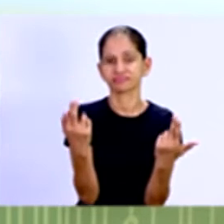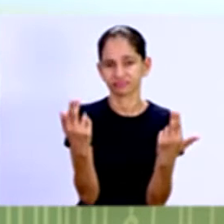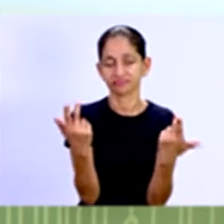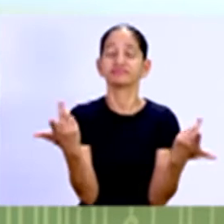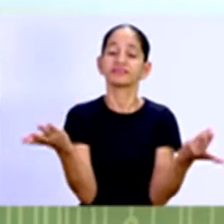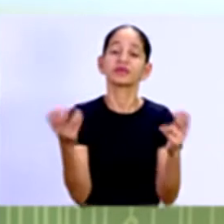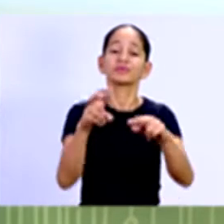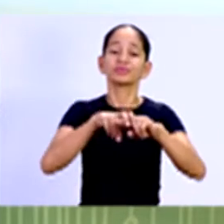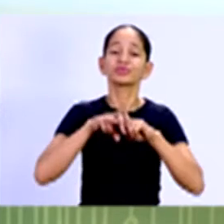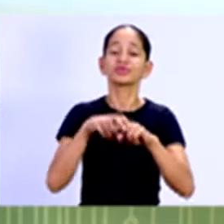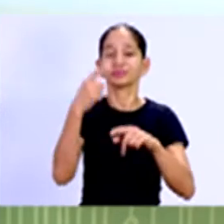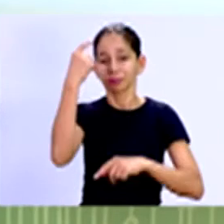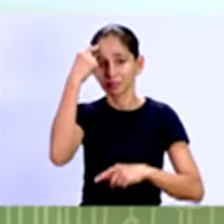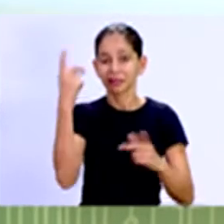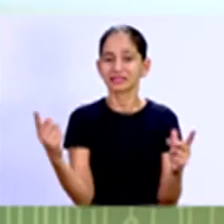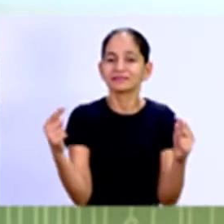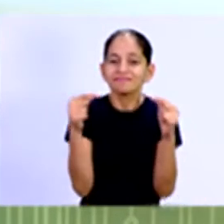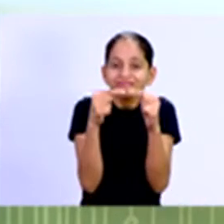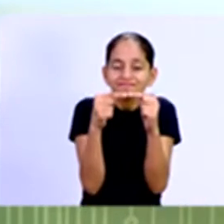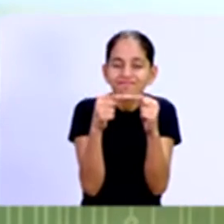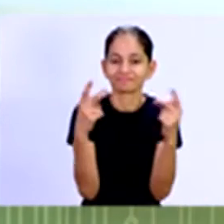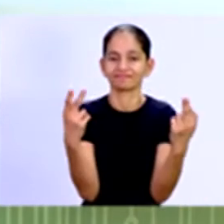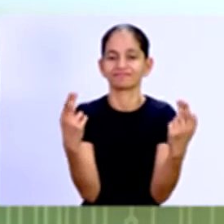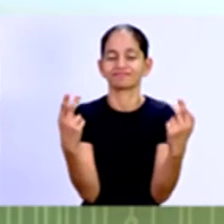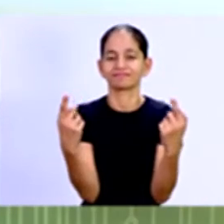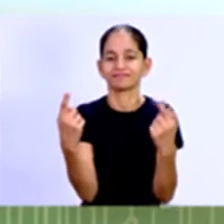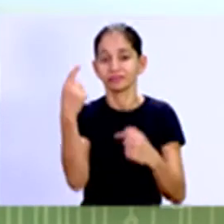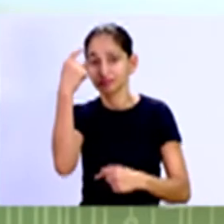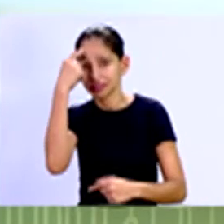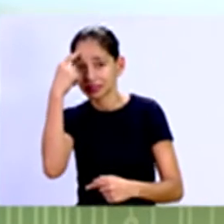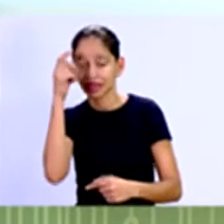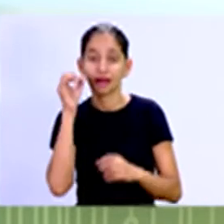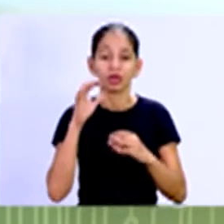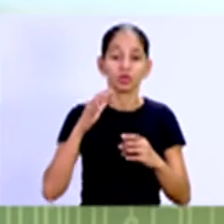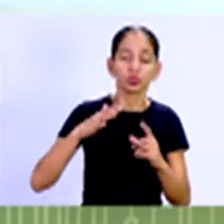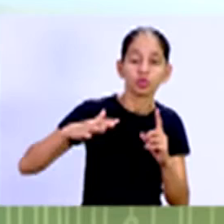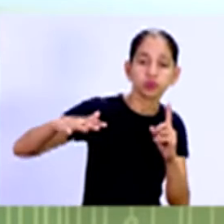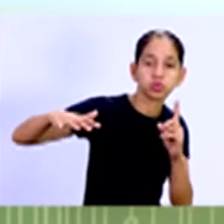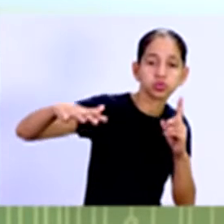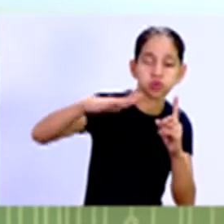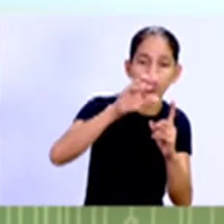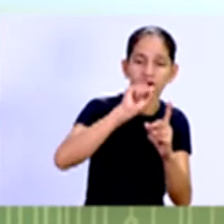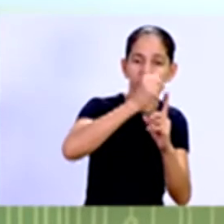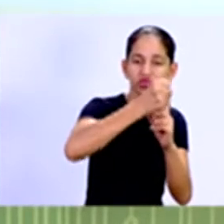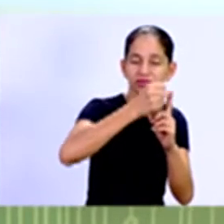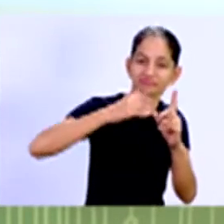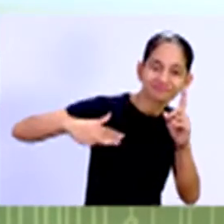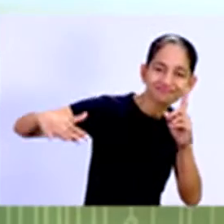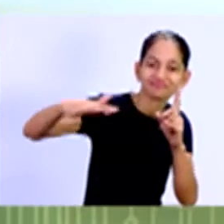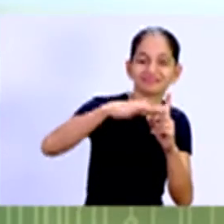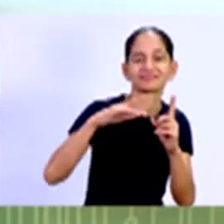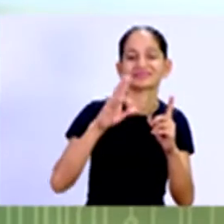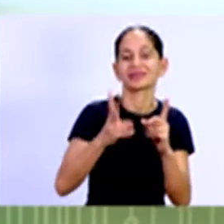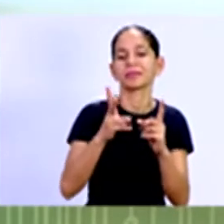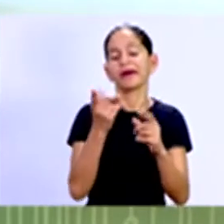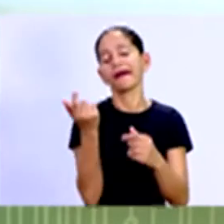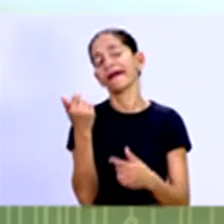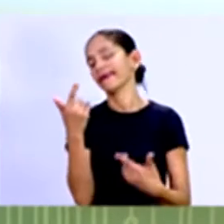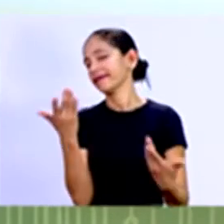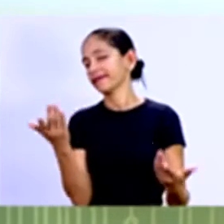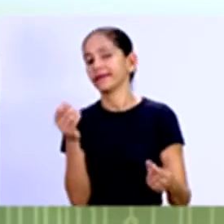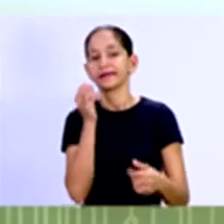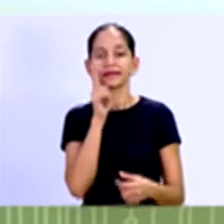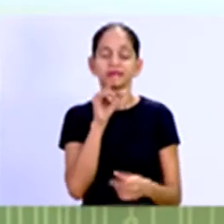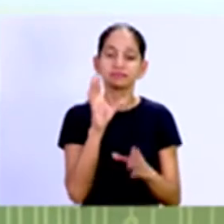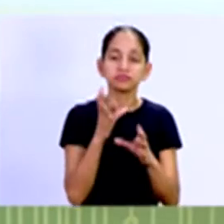E isso vai trazer essa ideia de que a gente tem que pensar na maioria e não no todo. Então, a ética utilitarista ela vai sempre trabalhar